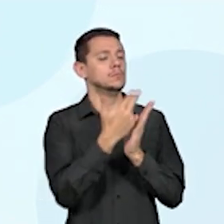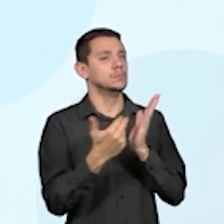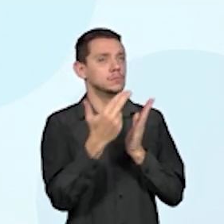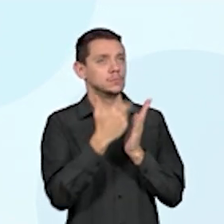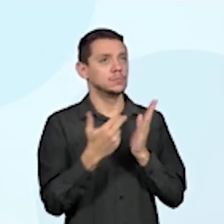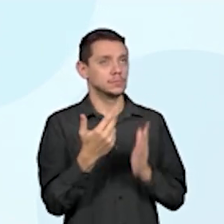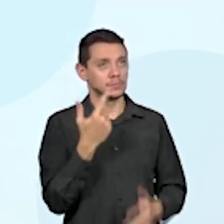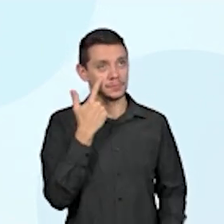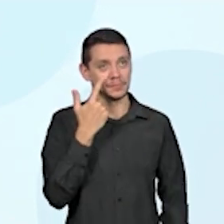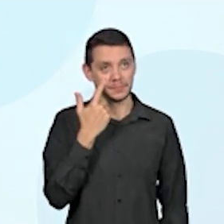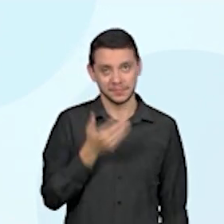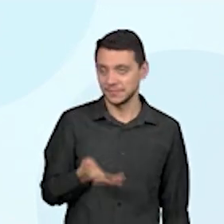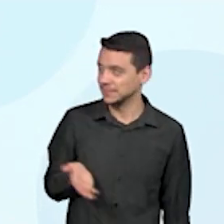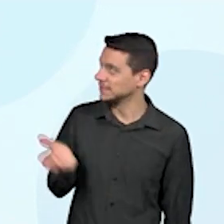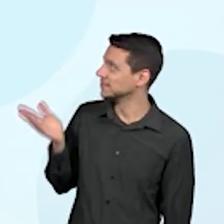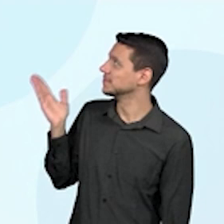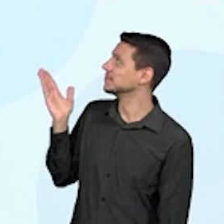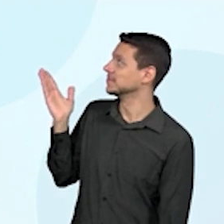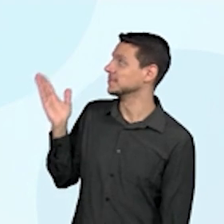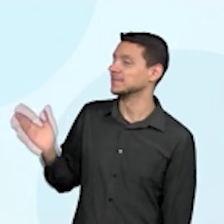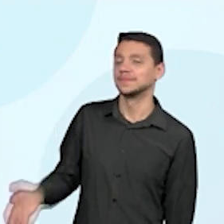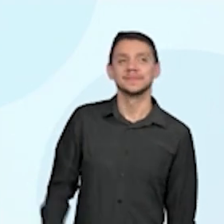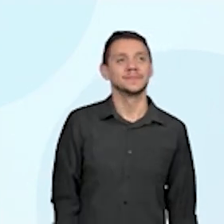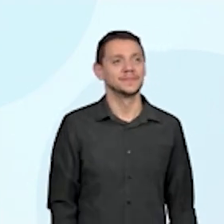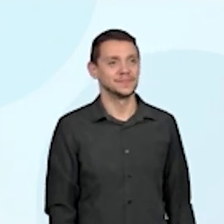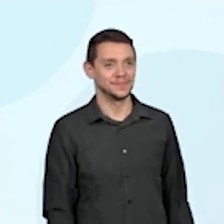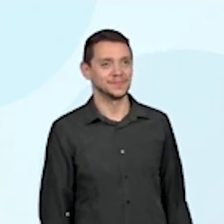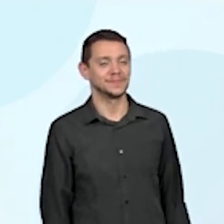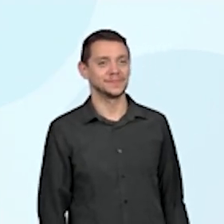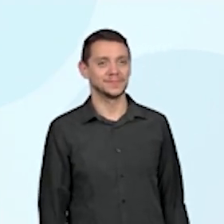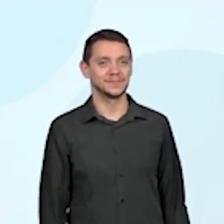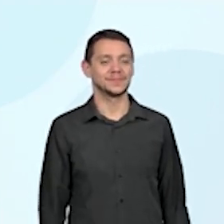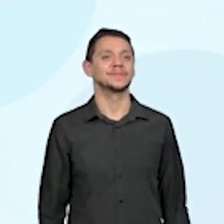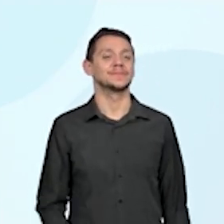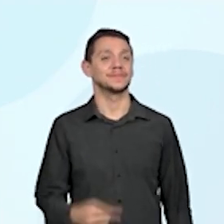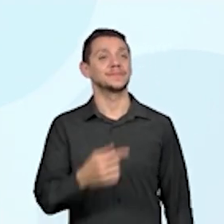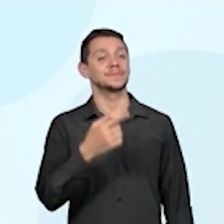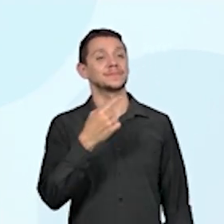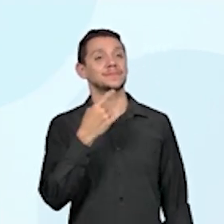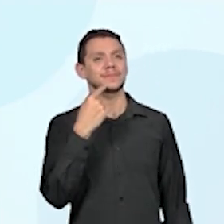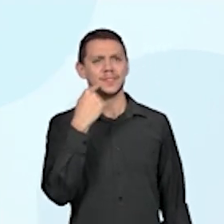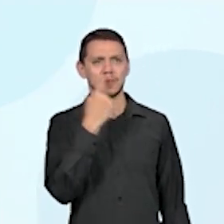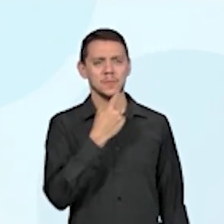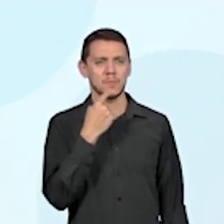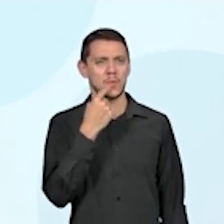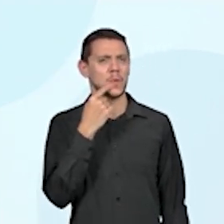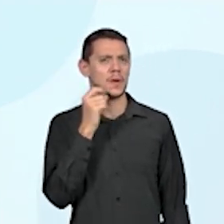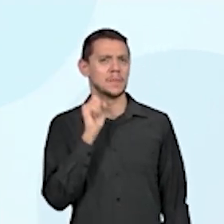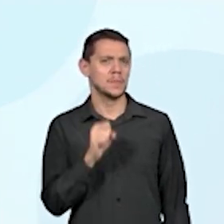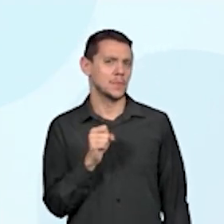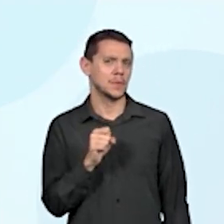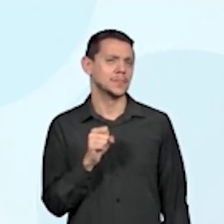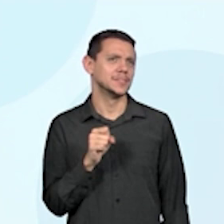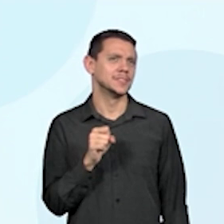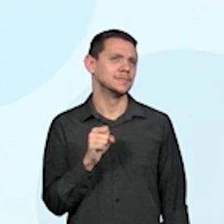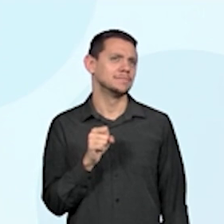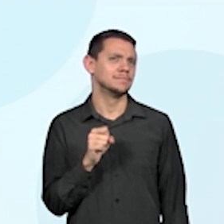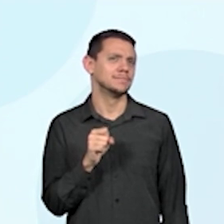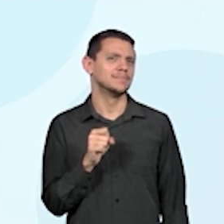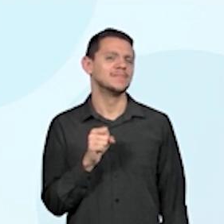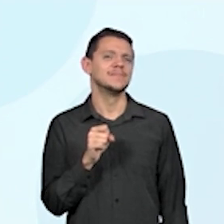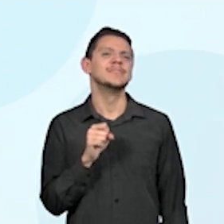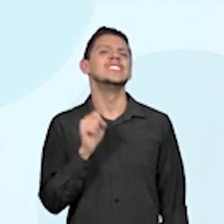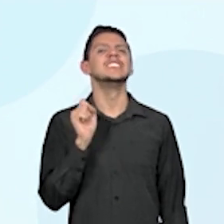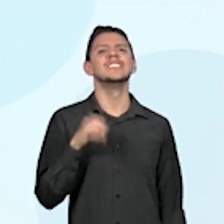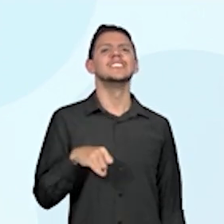olhinhos apareceram aí. A boca, eu posso colocar assim? Você tem R$2? Não. Será que combina?